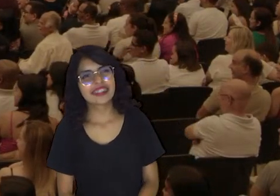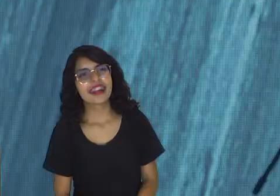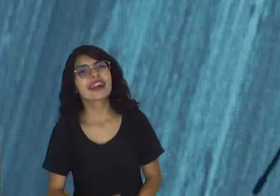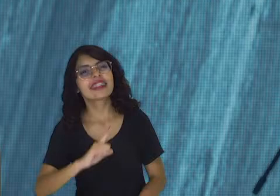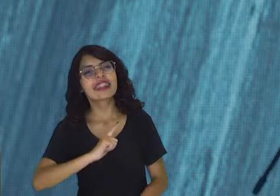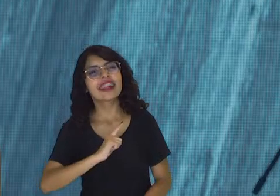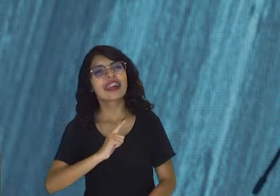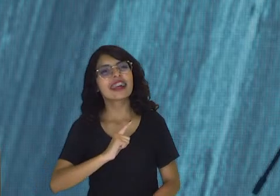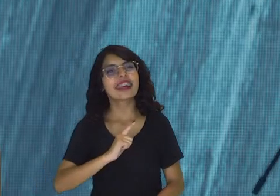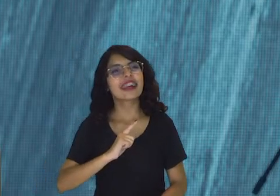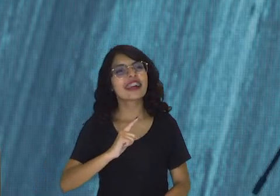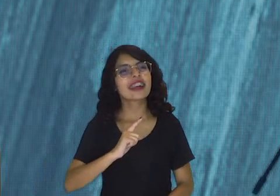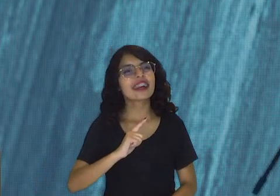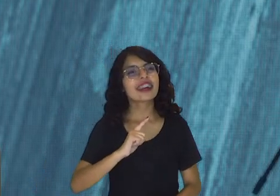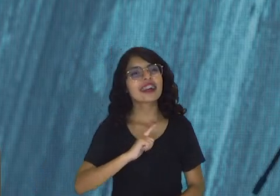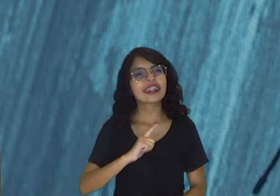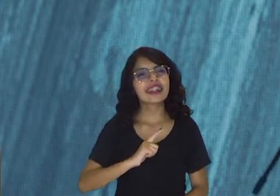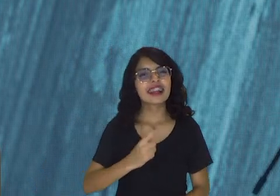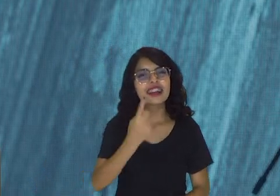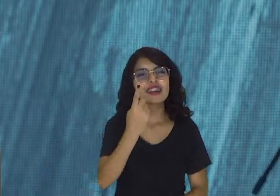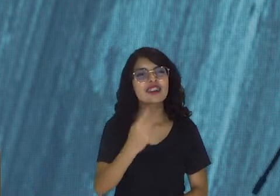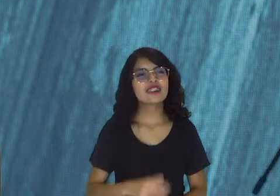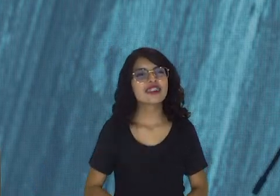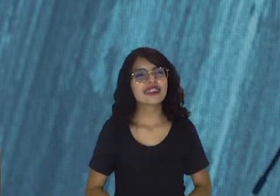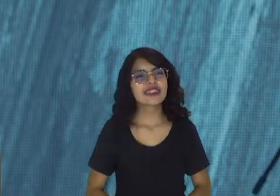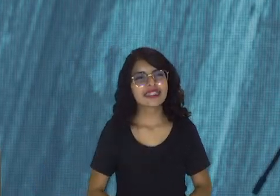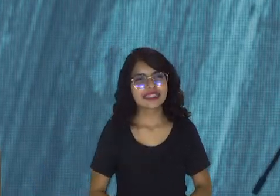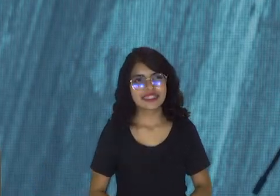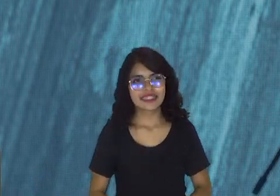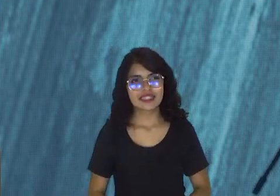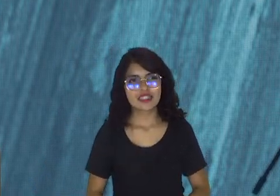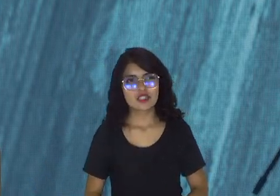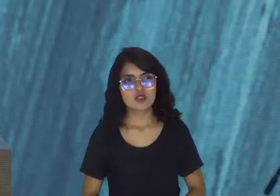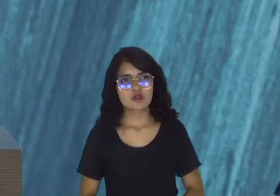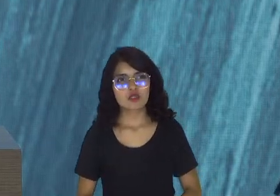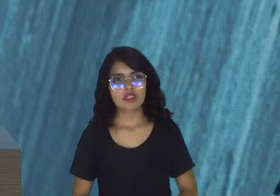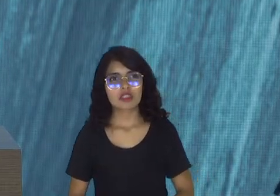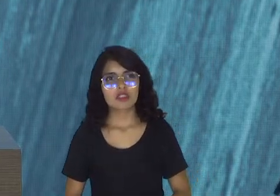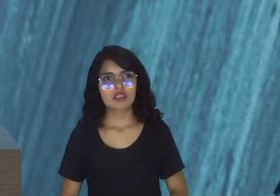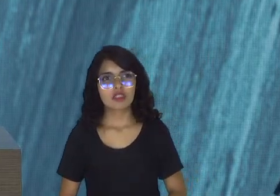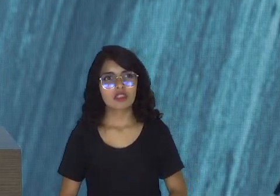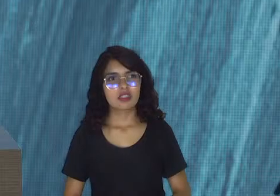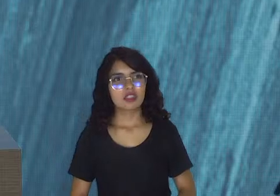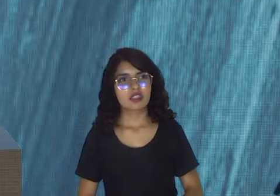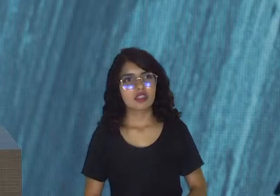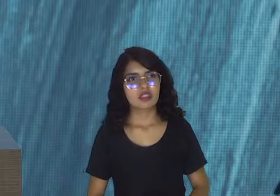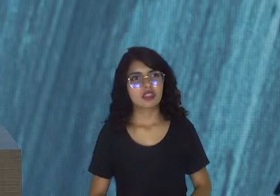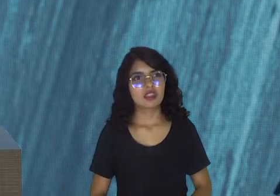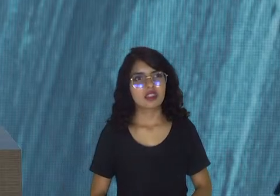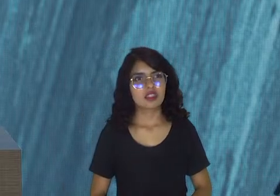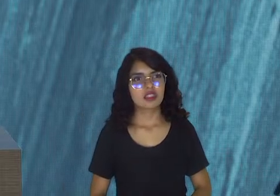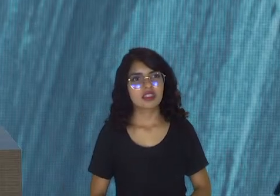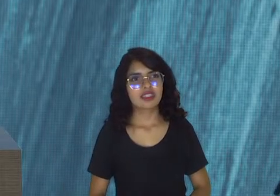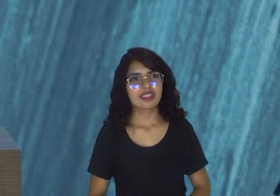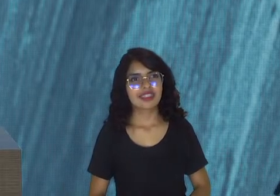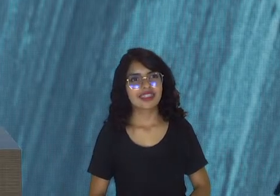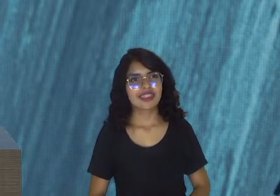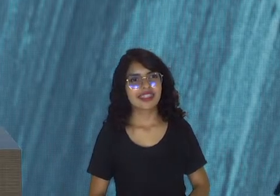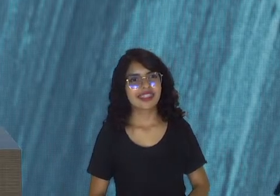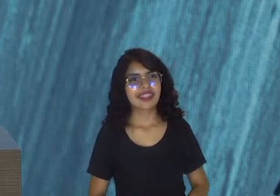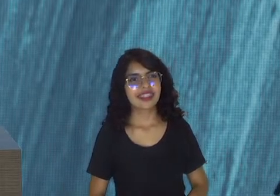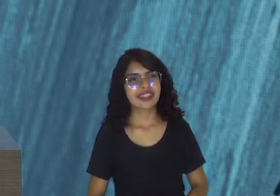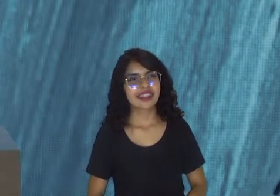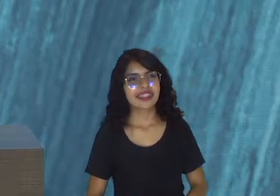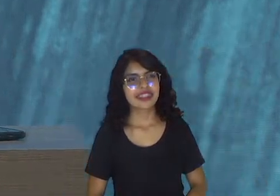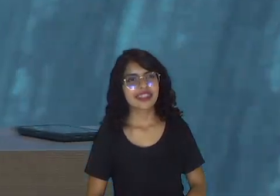Cadê? O que é que está aí? O que tem aí? Quem está fazendo. Está fazendo 59 anos hoje?